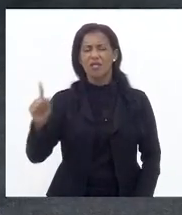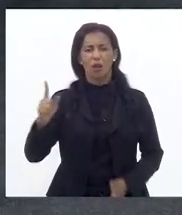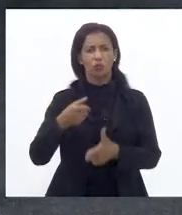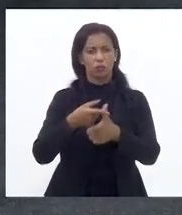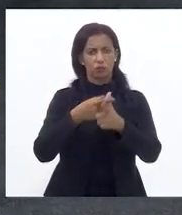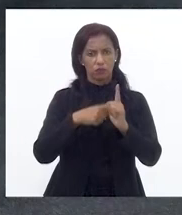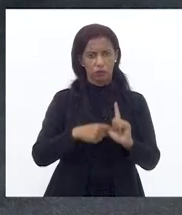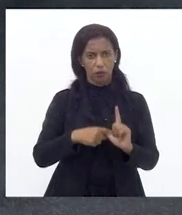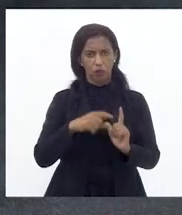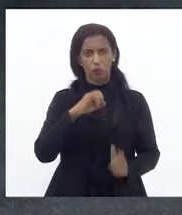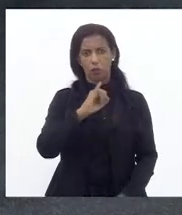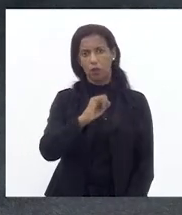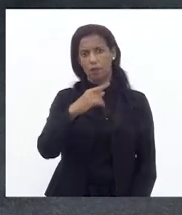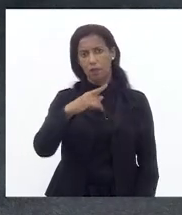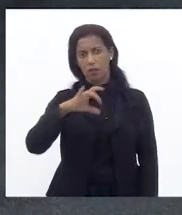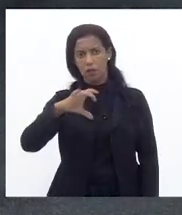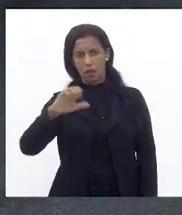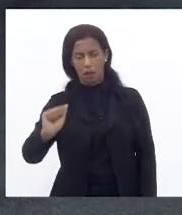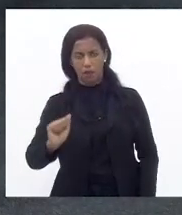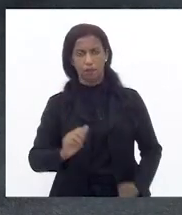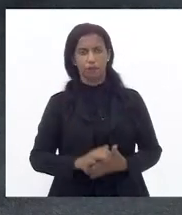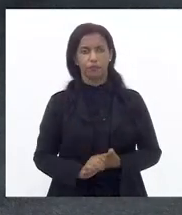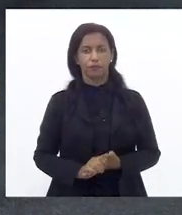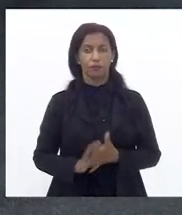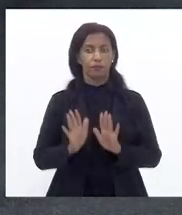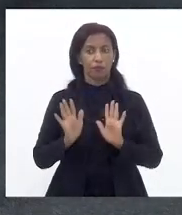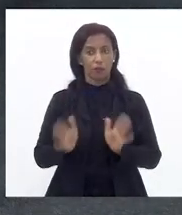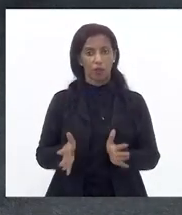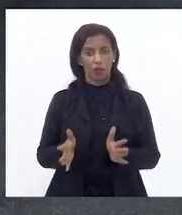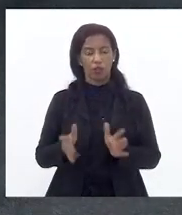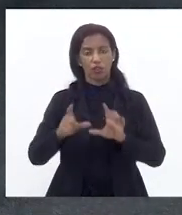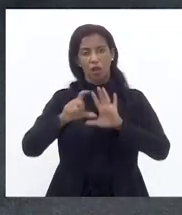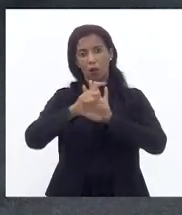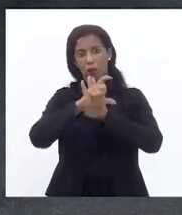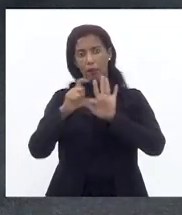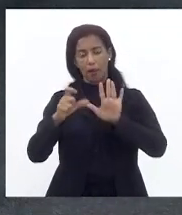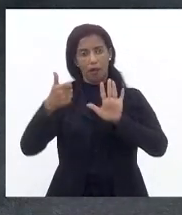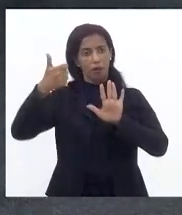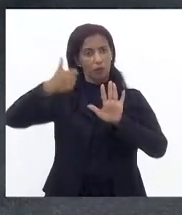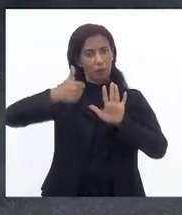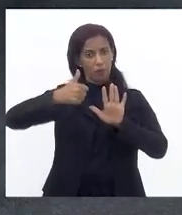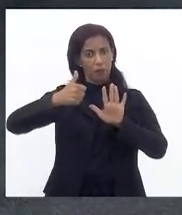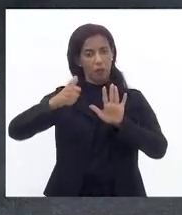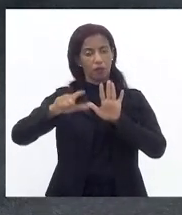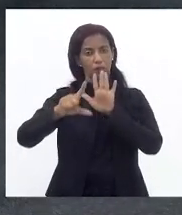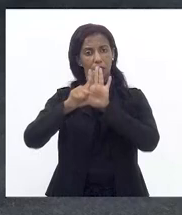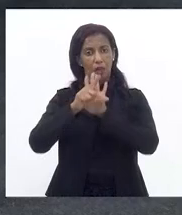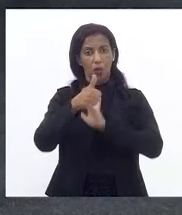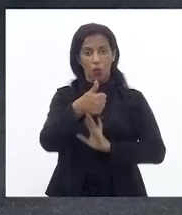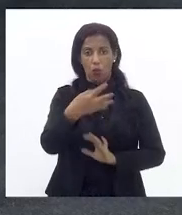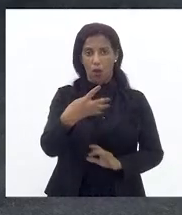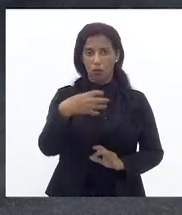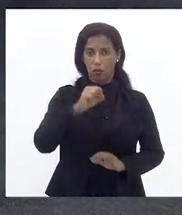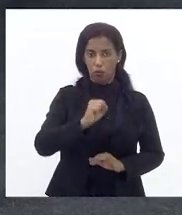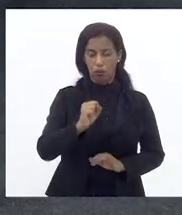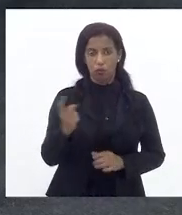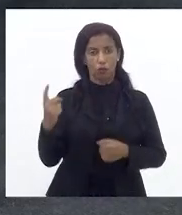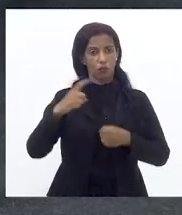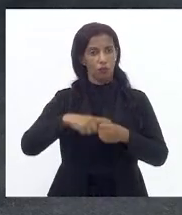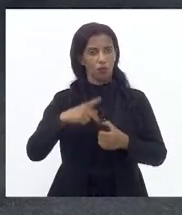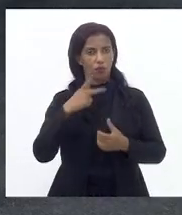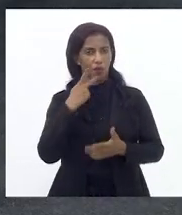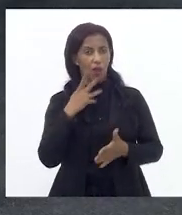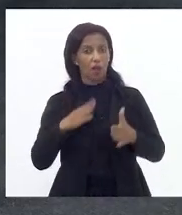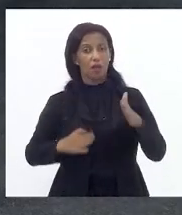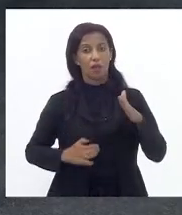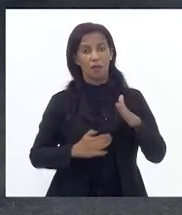previamente atualizado o IPCA já o parágrafo 1º desta lei complementar 148 volto a dizer ele